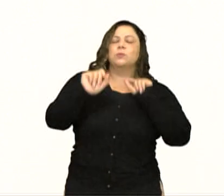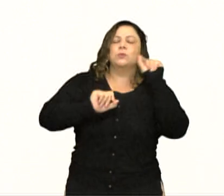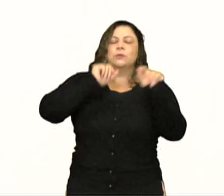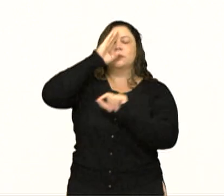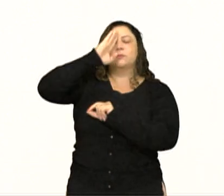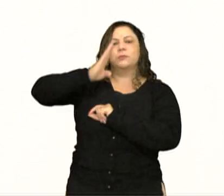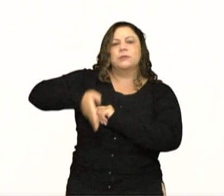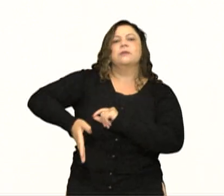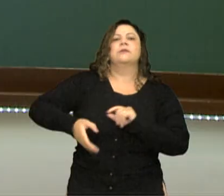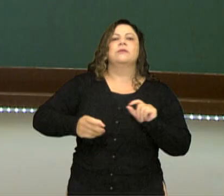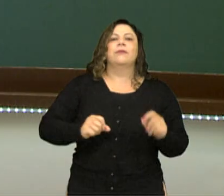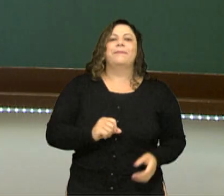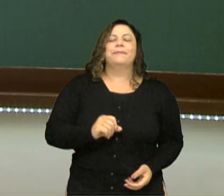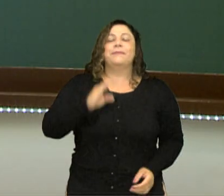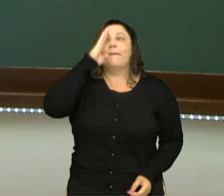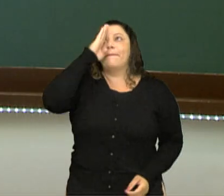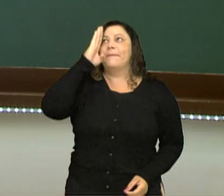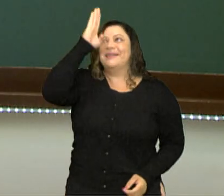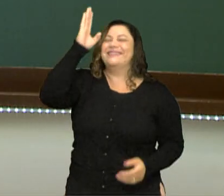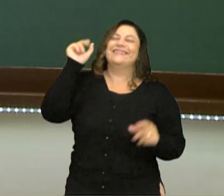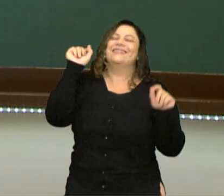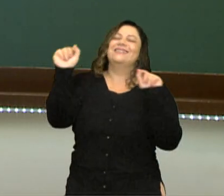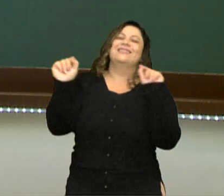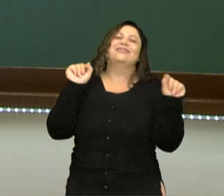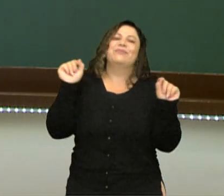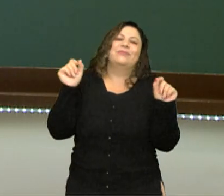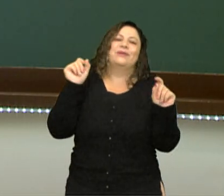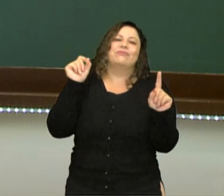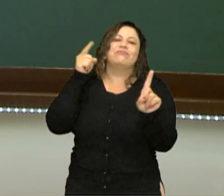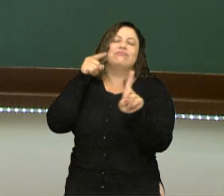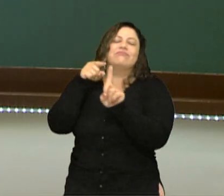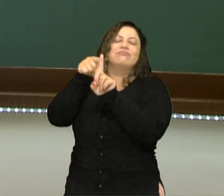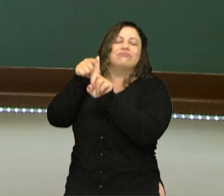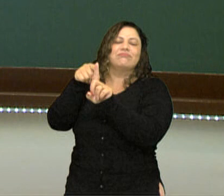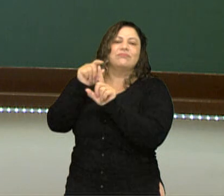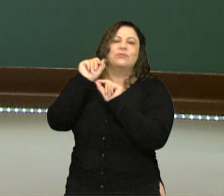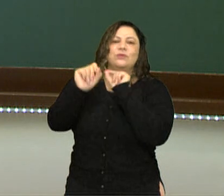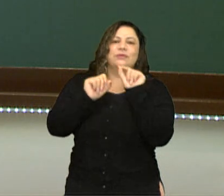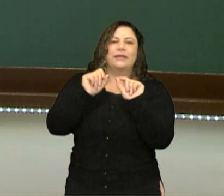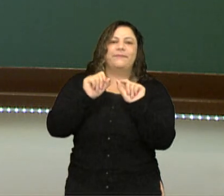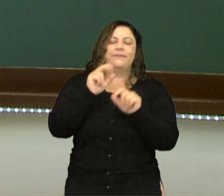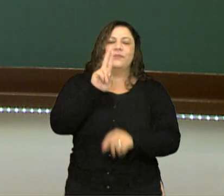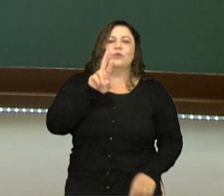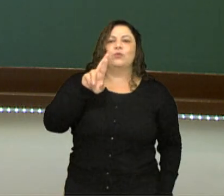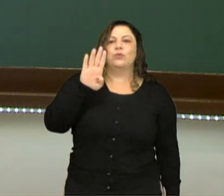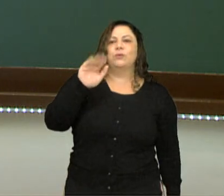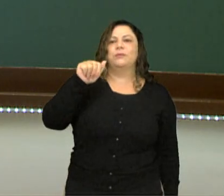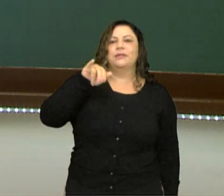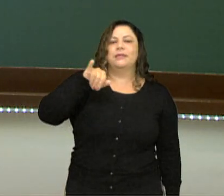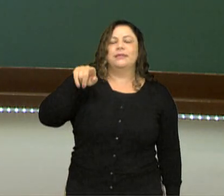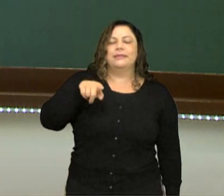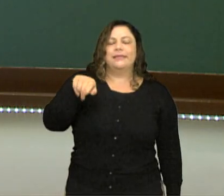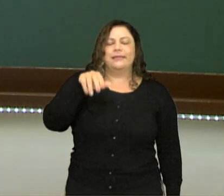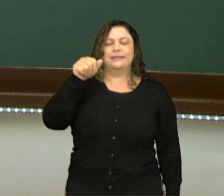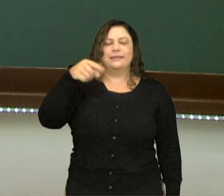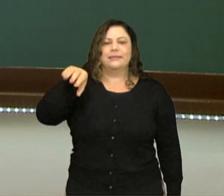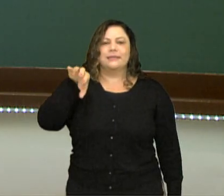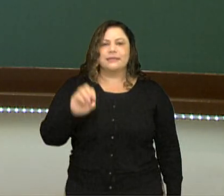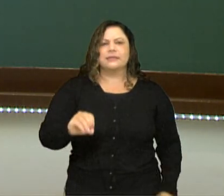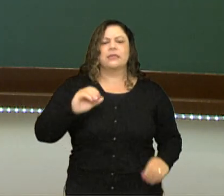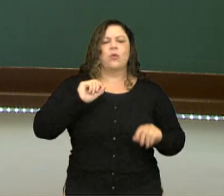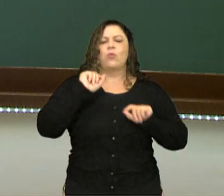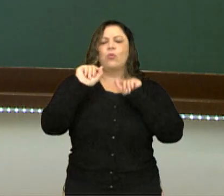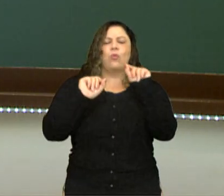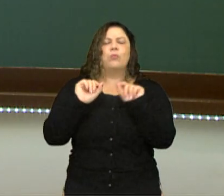exatamente ali o principal, vamos dizer assim, desse fator urbanização. Como ele acontece, como ele se desenvolve, quais são